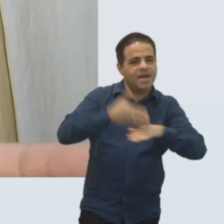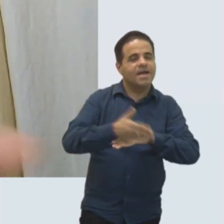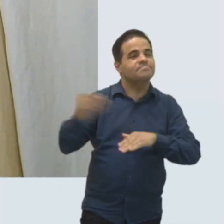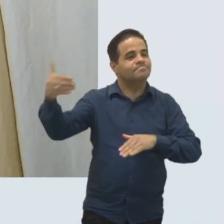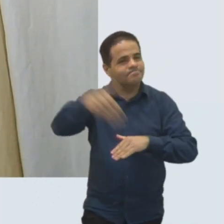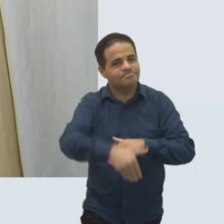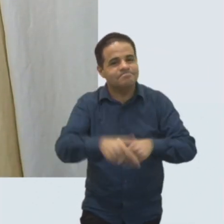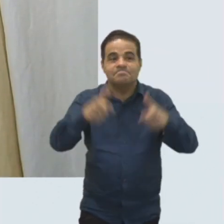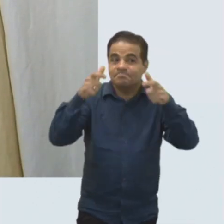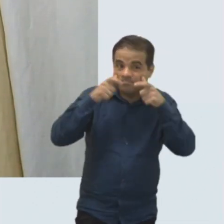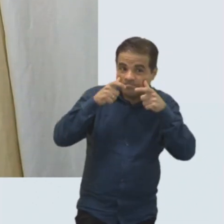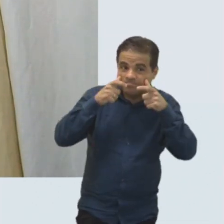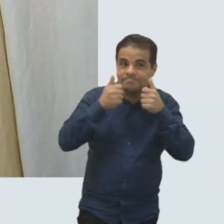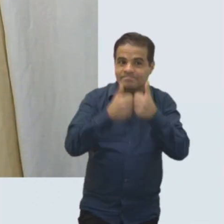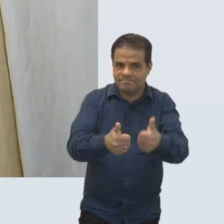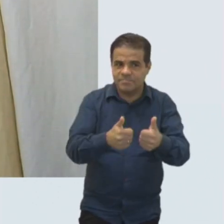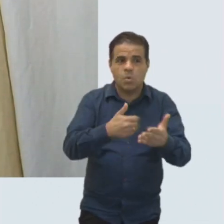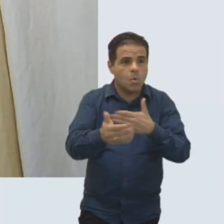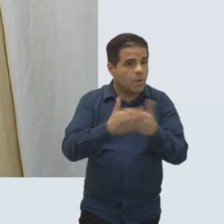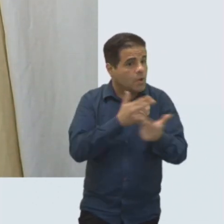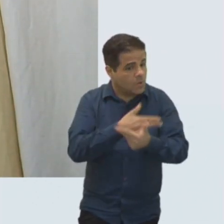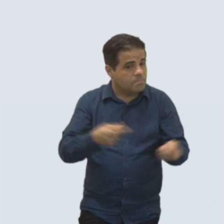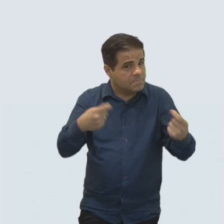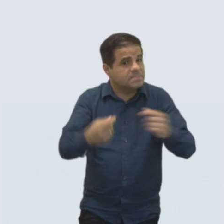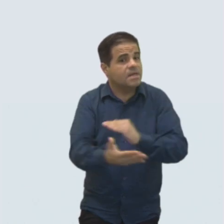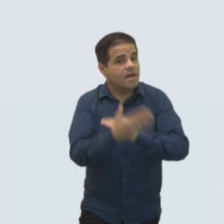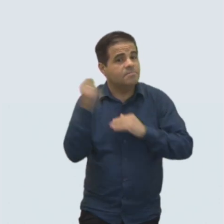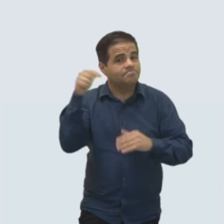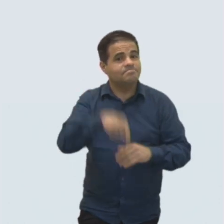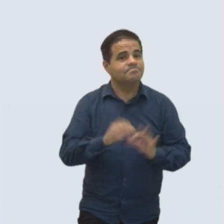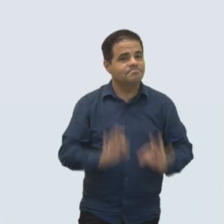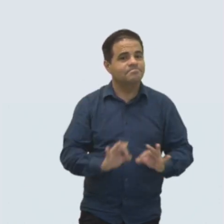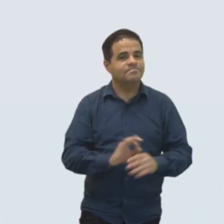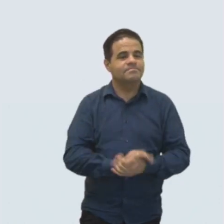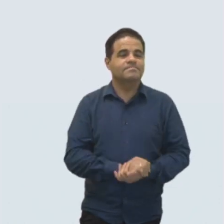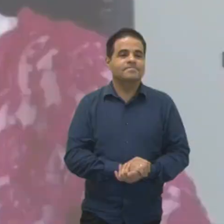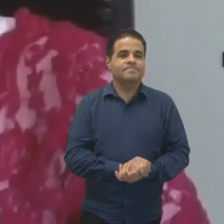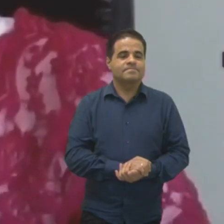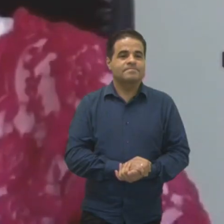aqui. Qualquer coisa, estamos aí. Agradeço.